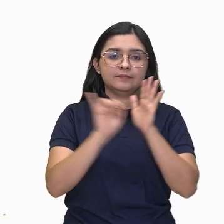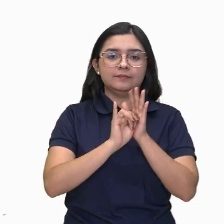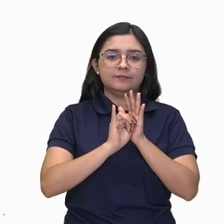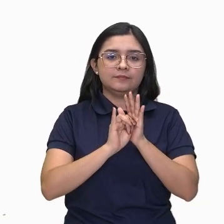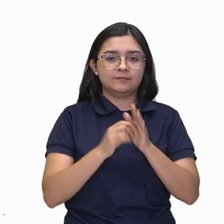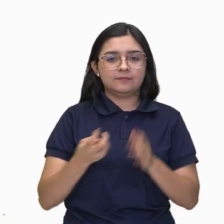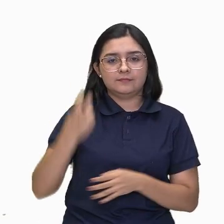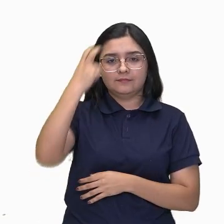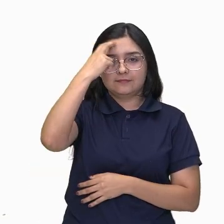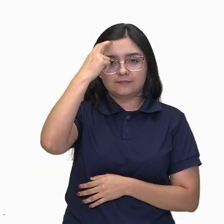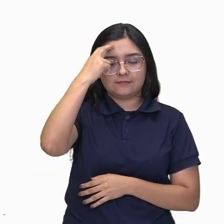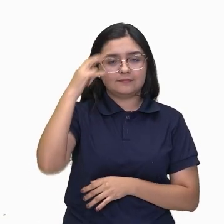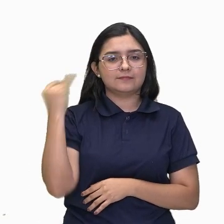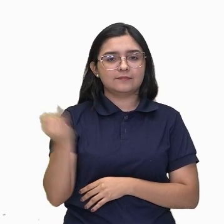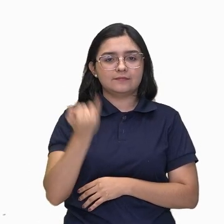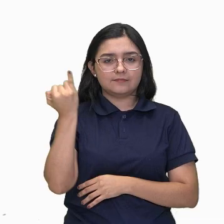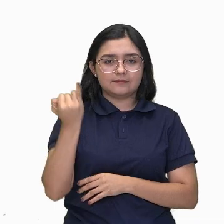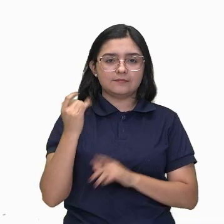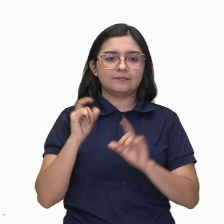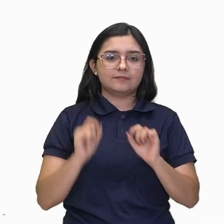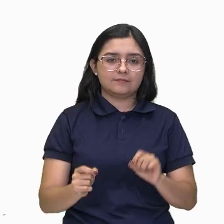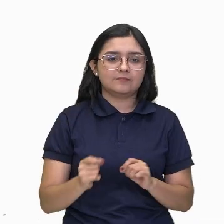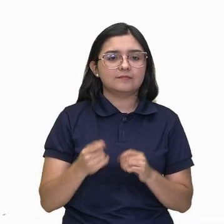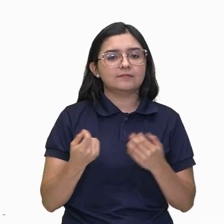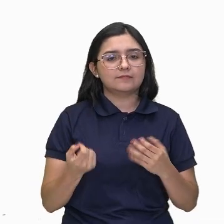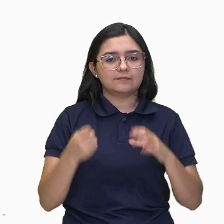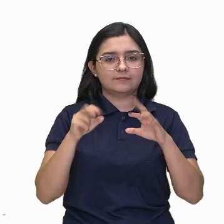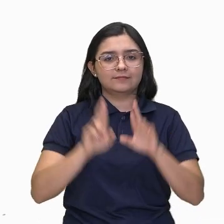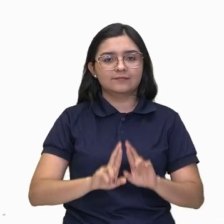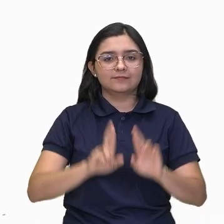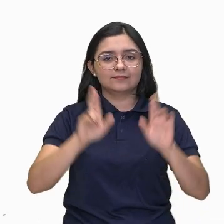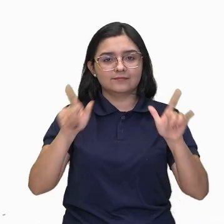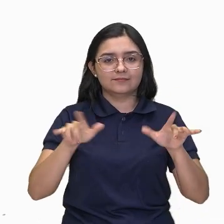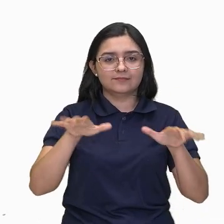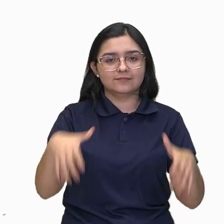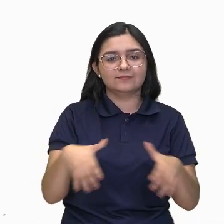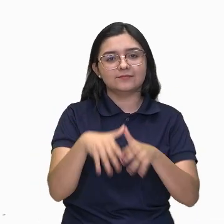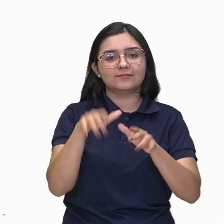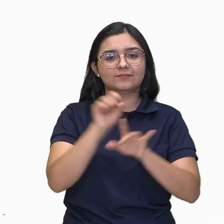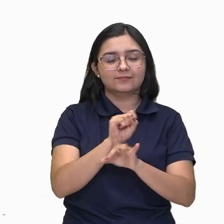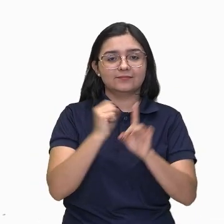importante para fazer a diferença entre grupos sociais, né, professor?